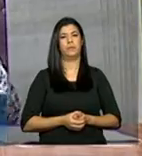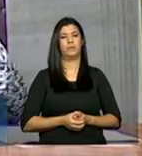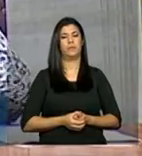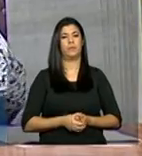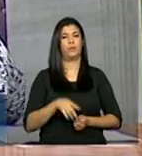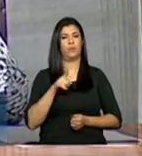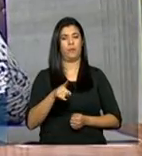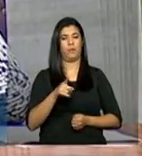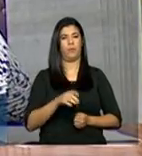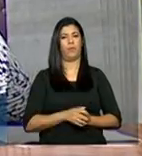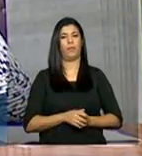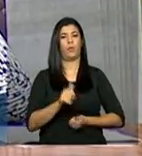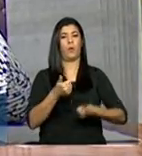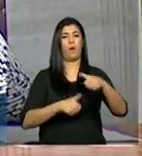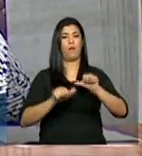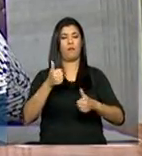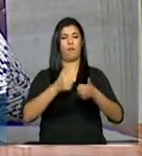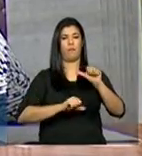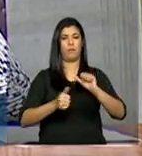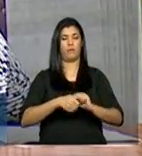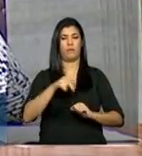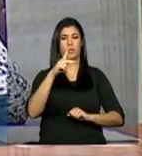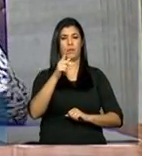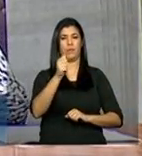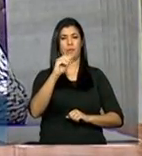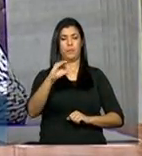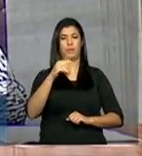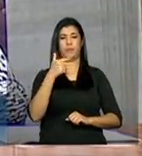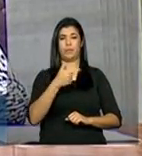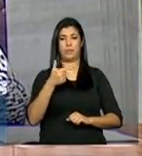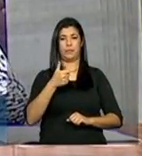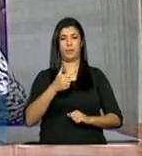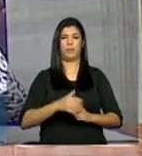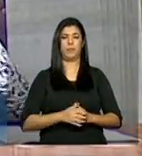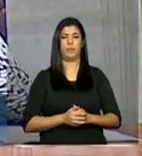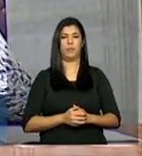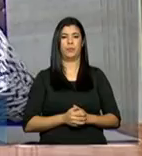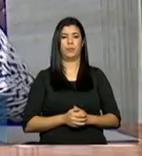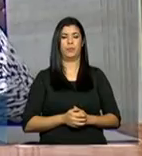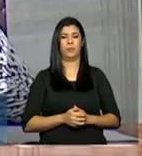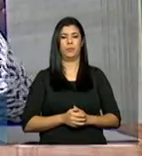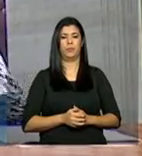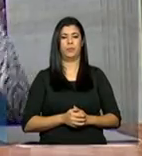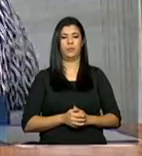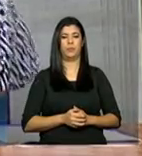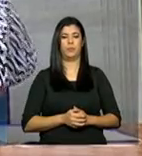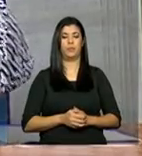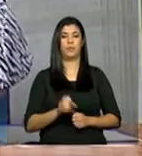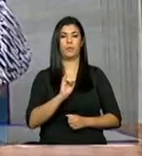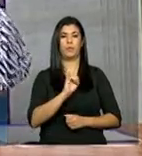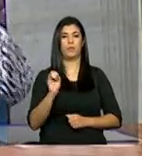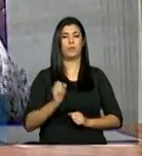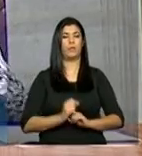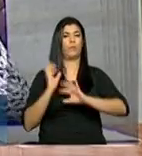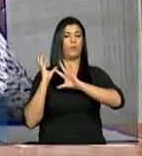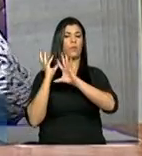Esse é o balanço de 4 anos do PAC 2. Se a gente somar